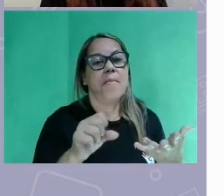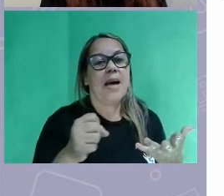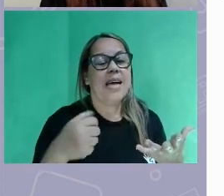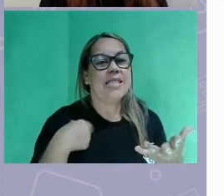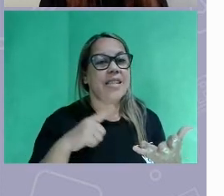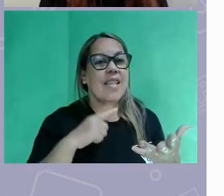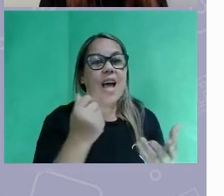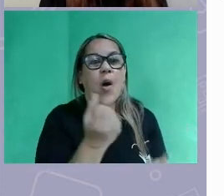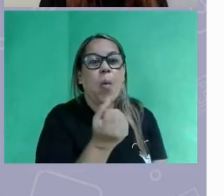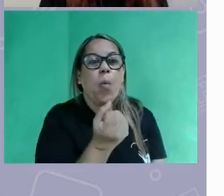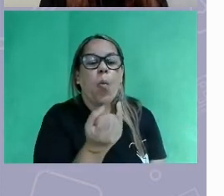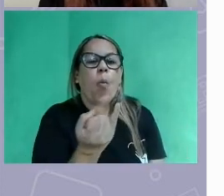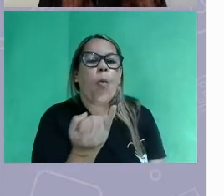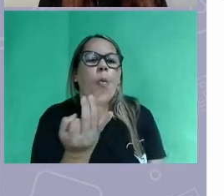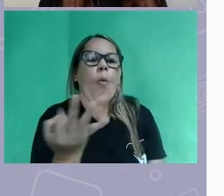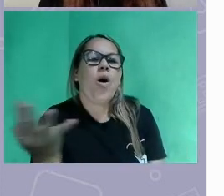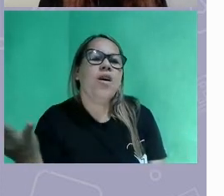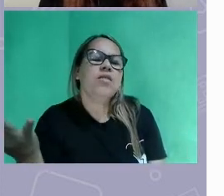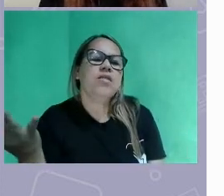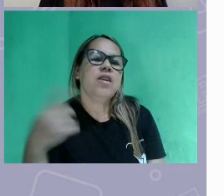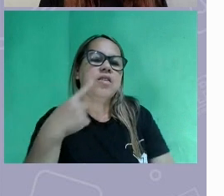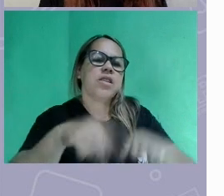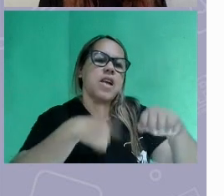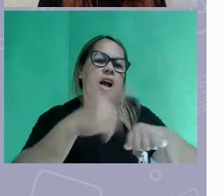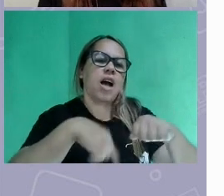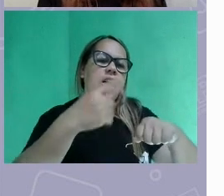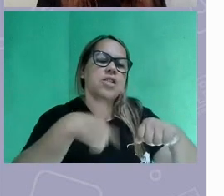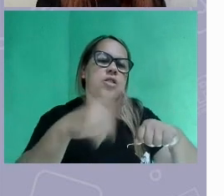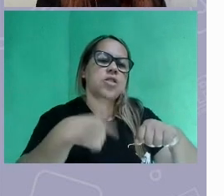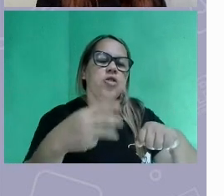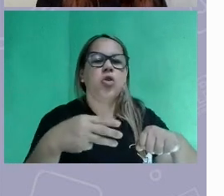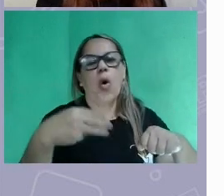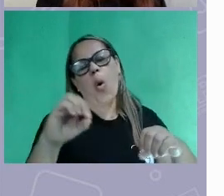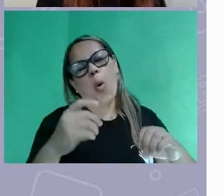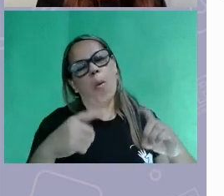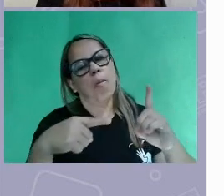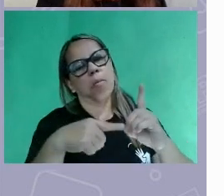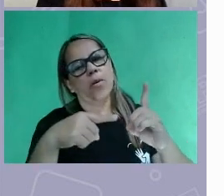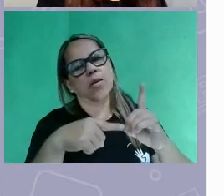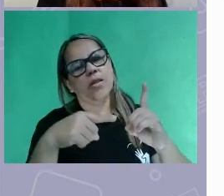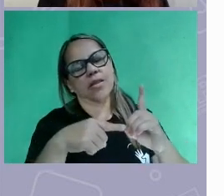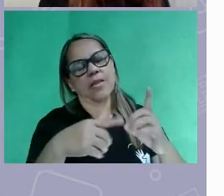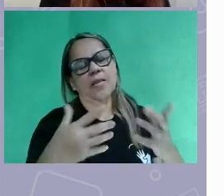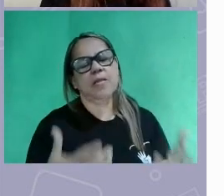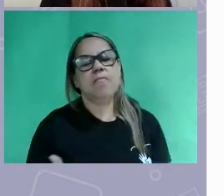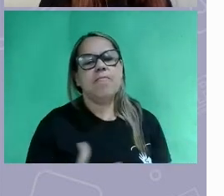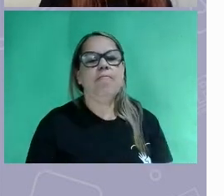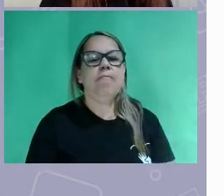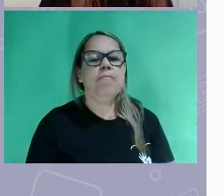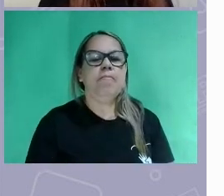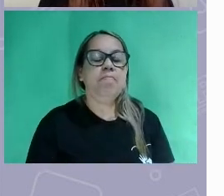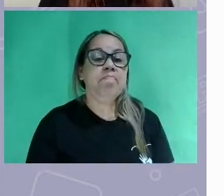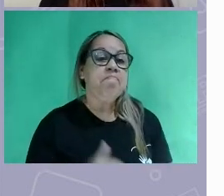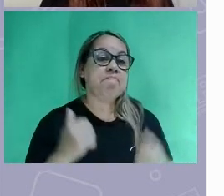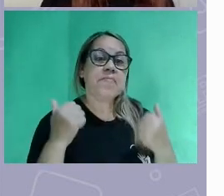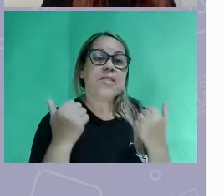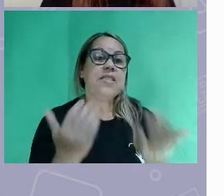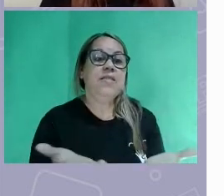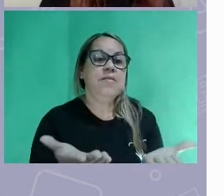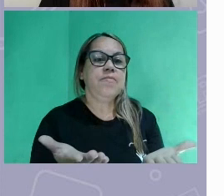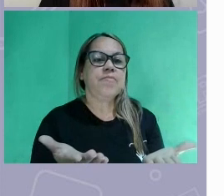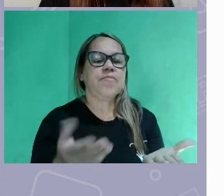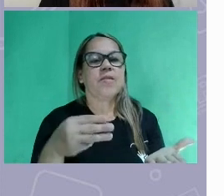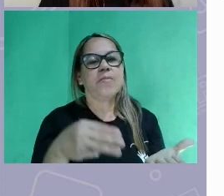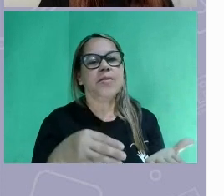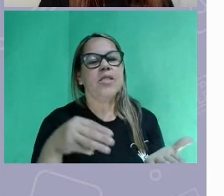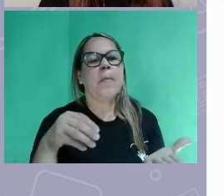quantidade de átomos ou moléculas do número de avogrado avogrado ok então a massa molar